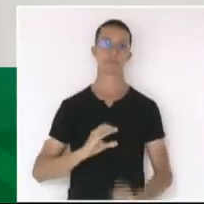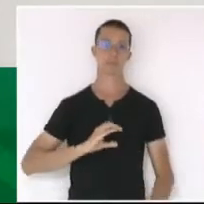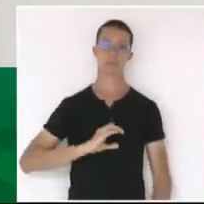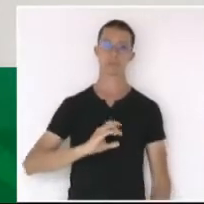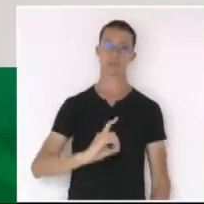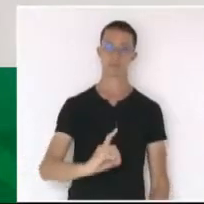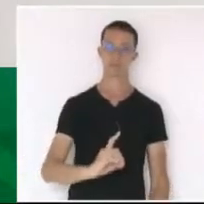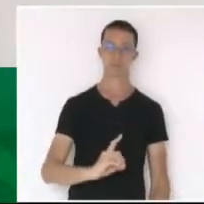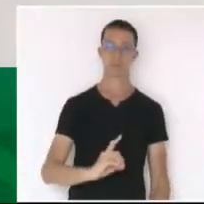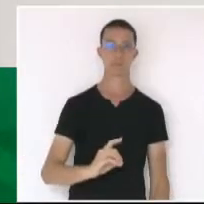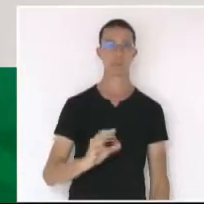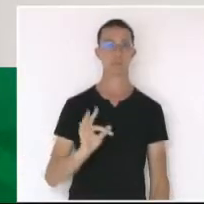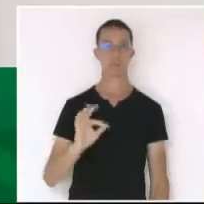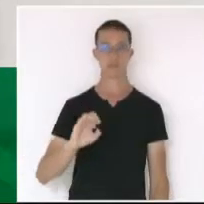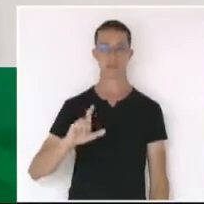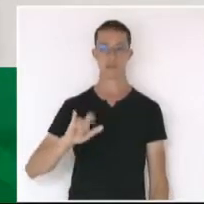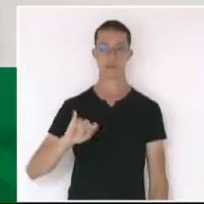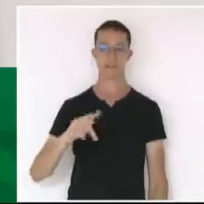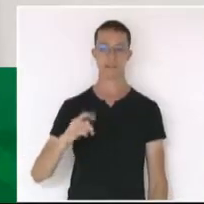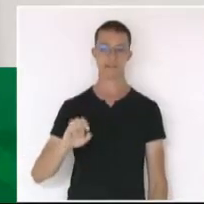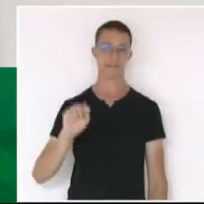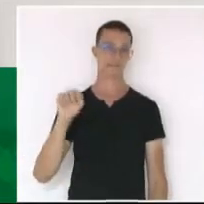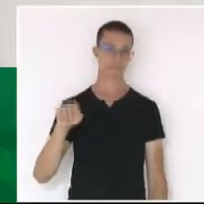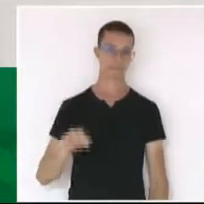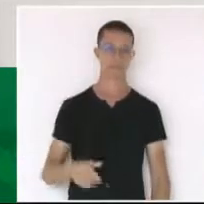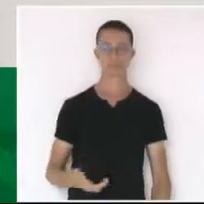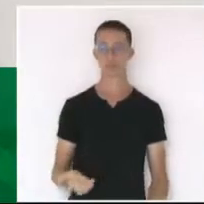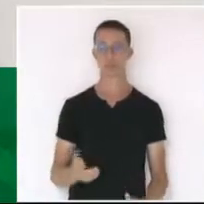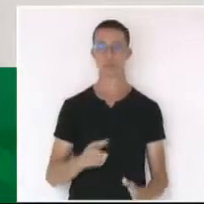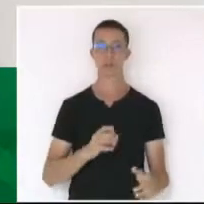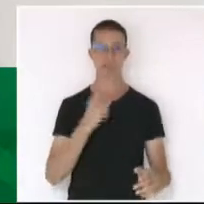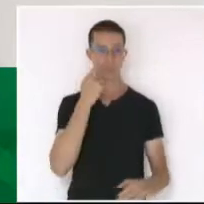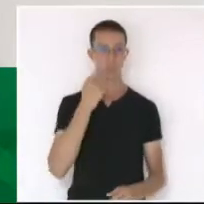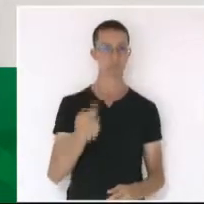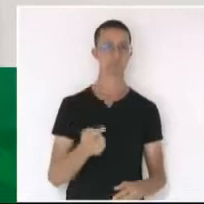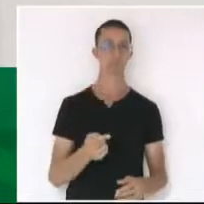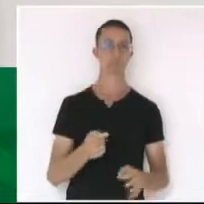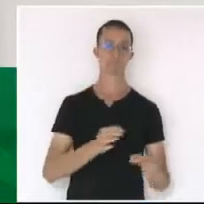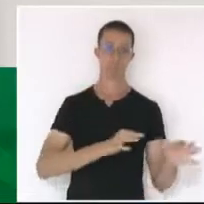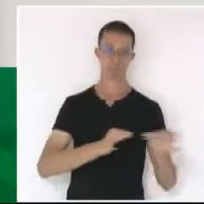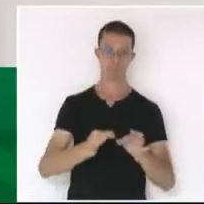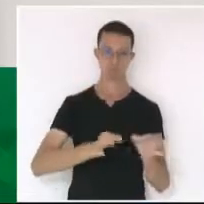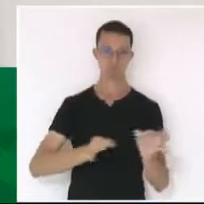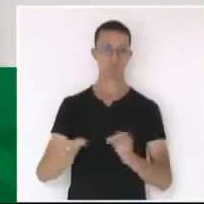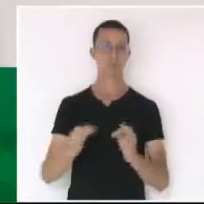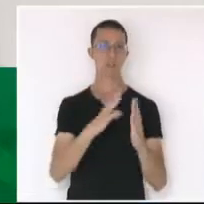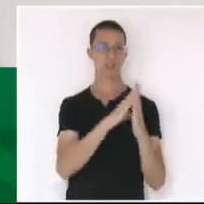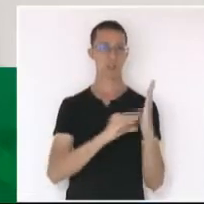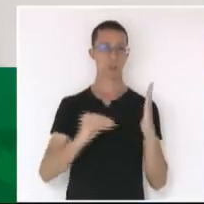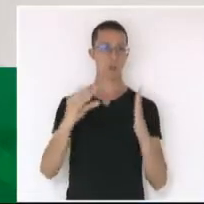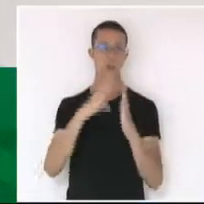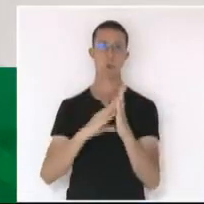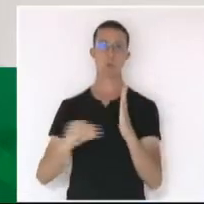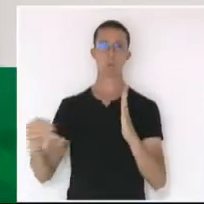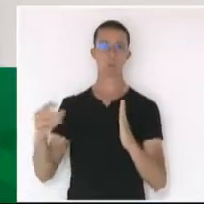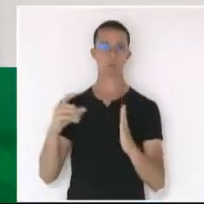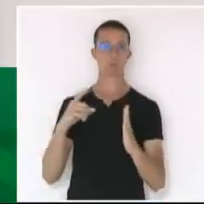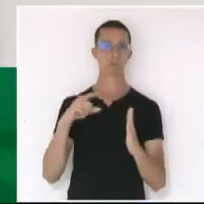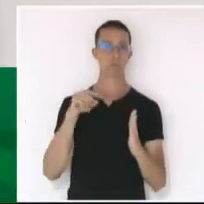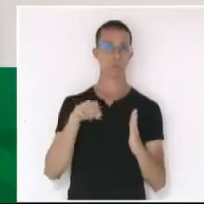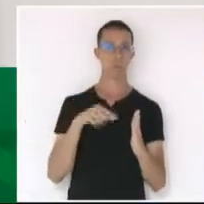do Felipe e Schiller um modelo de organização um modelo de Feira do Conhecimento de negócios